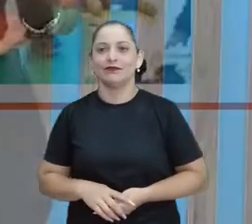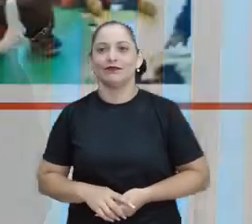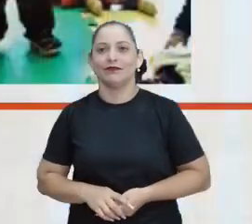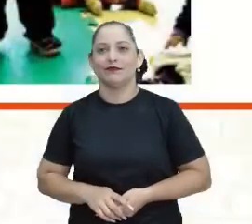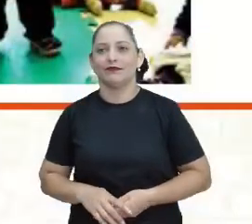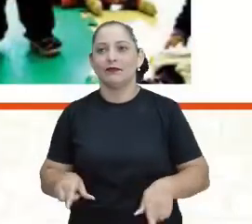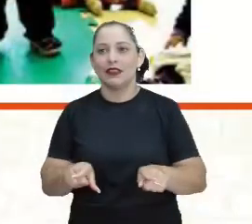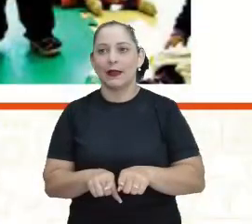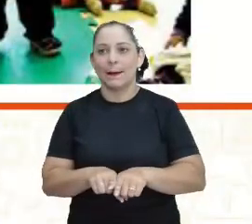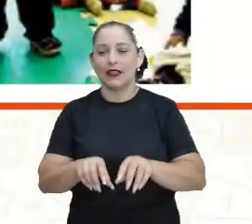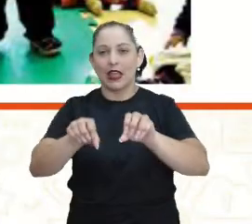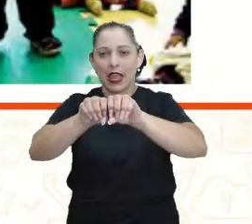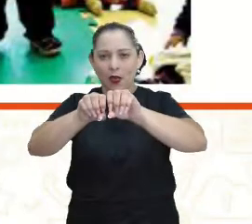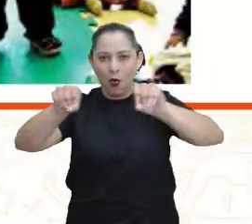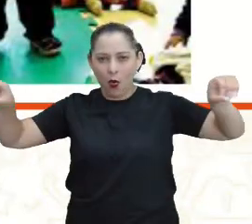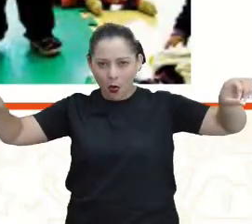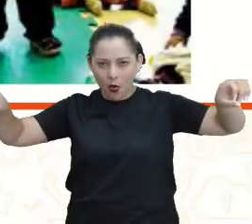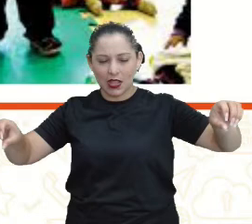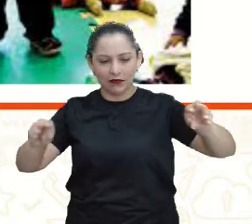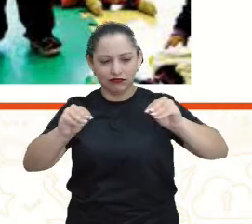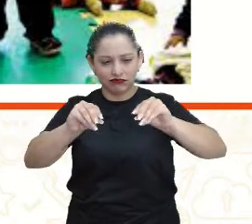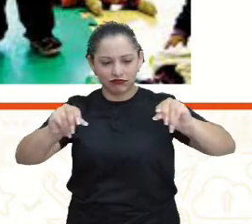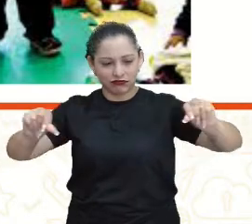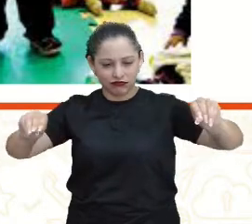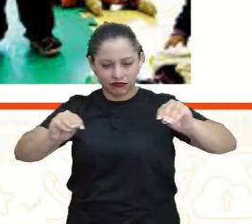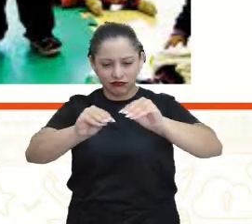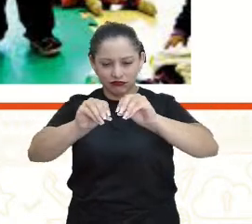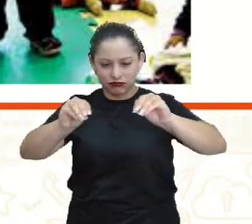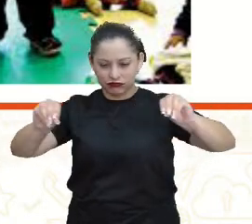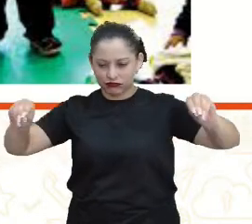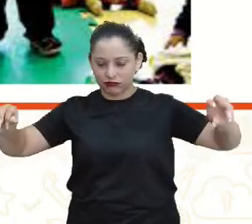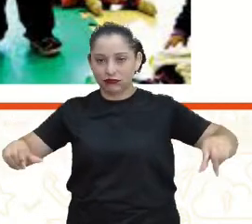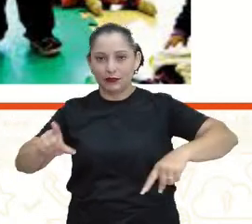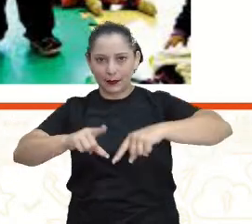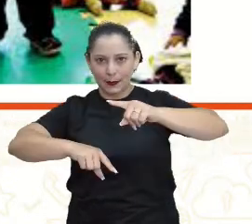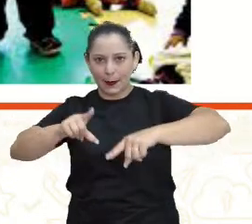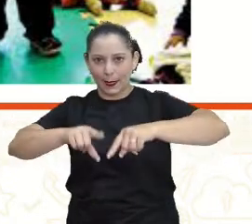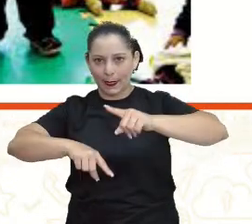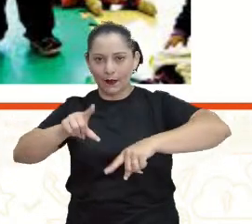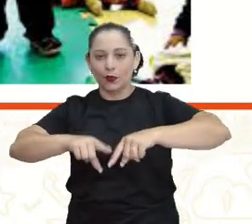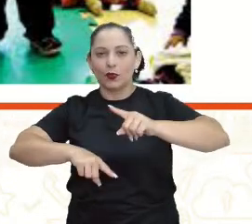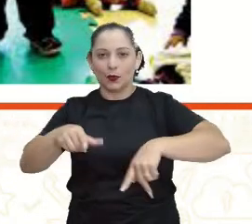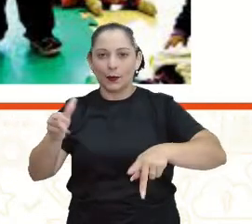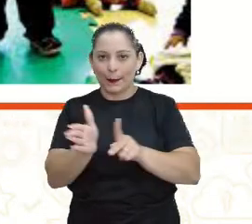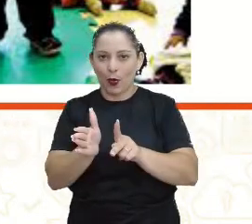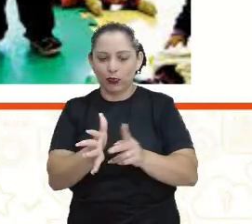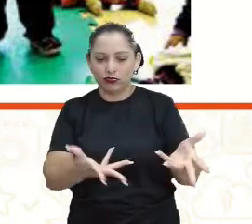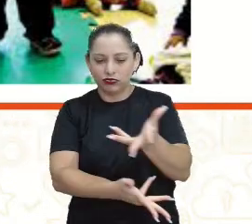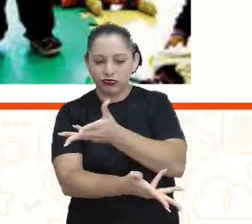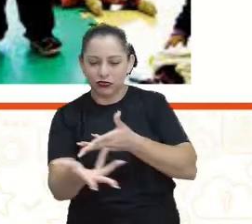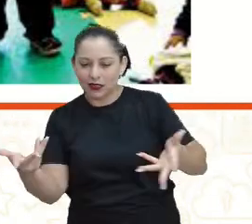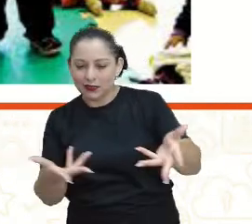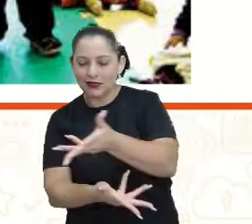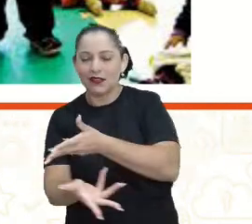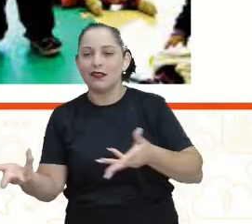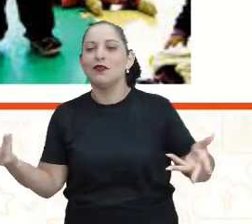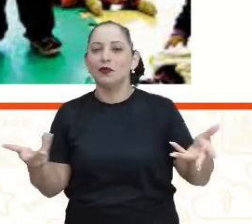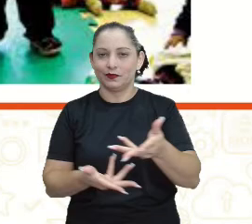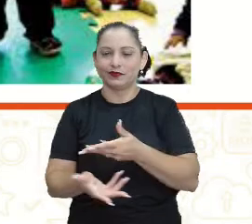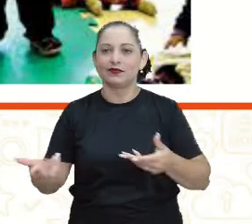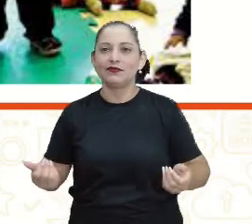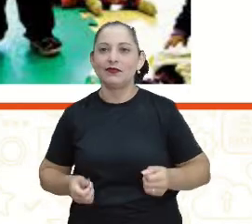Corda sensorial, né? Também vai estar lá a cordinha, um material que propicia interação regular e